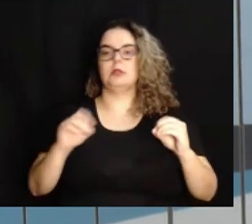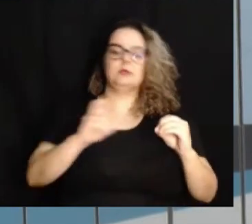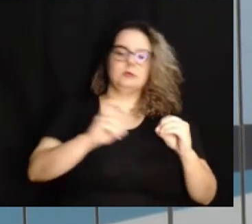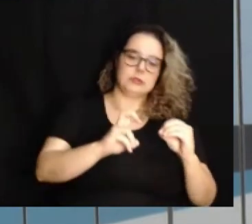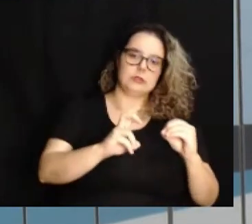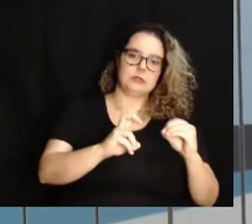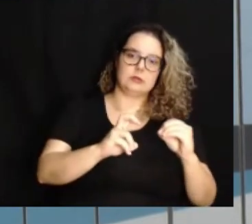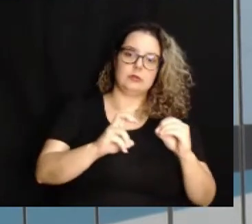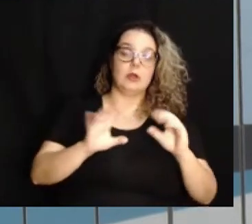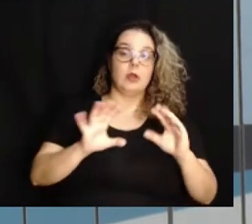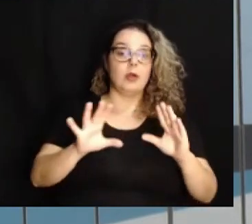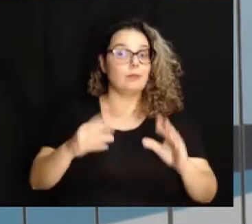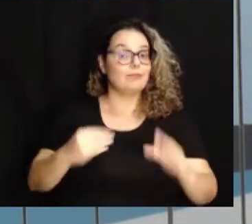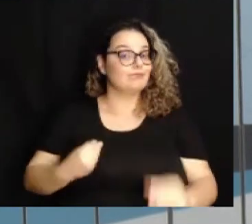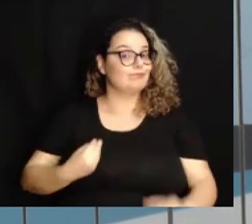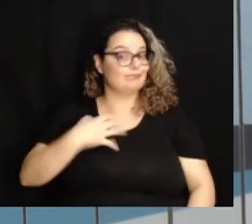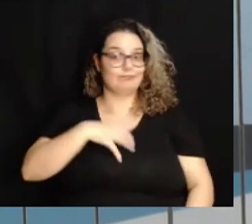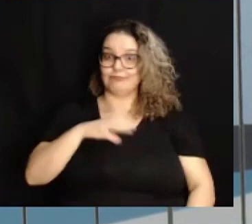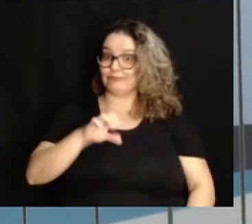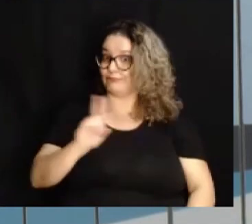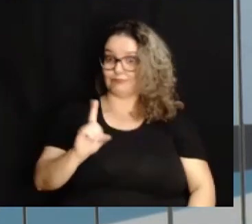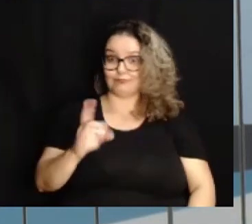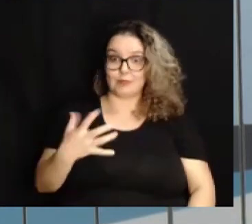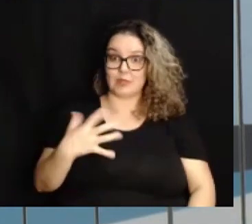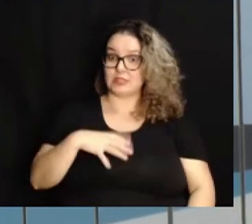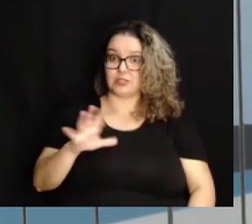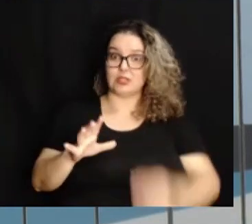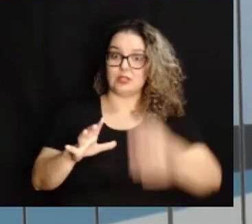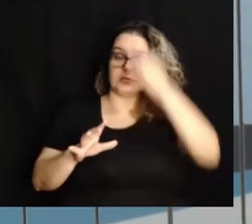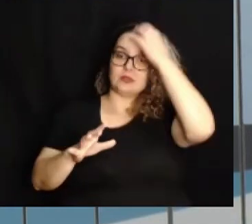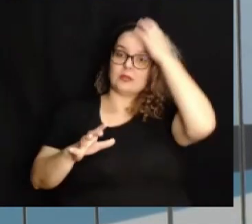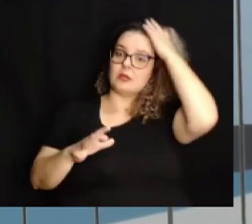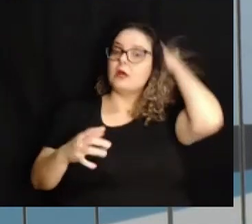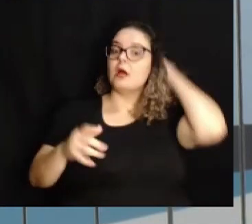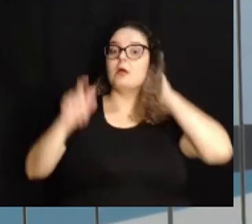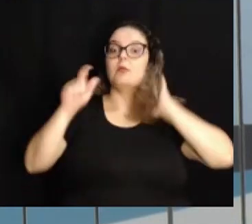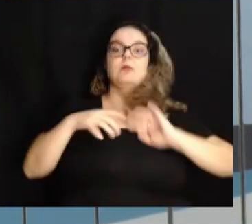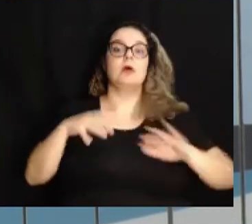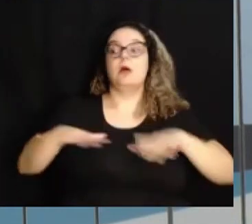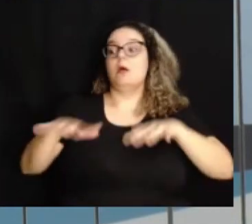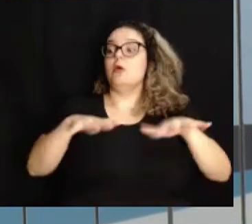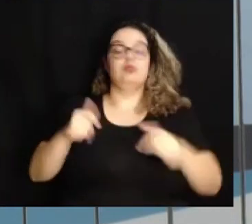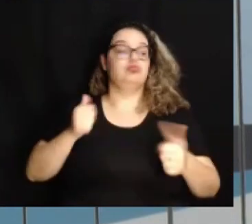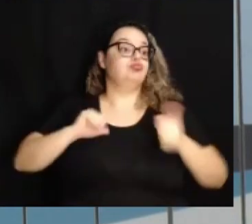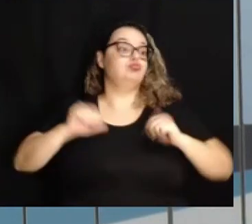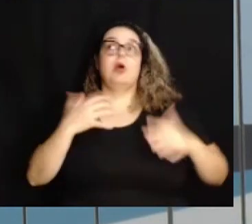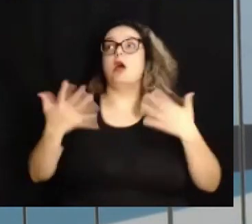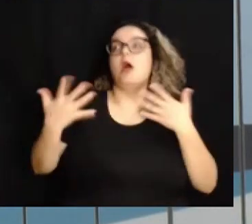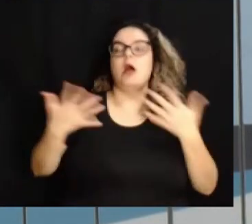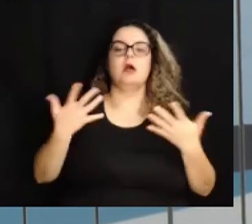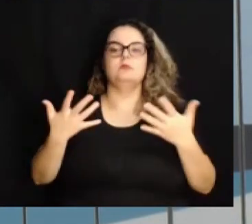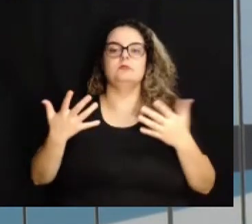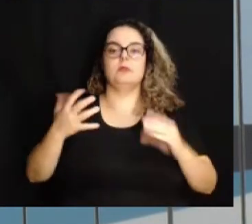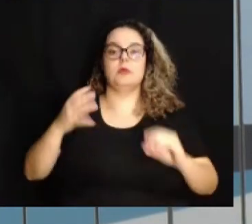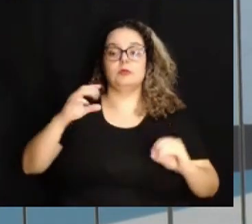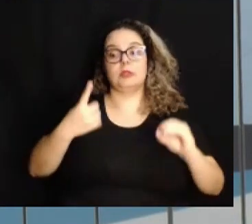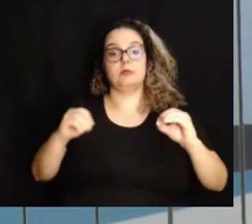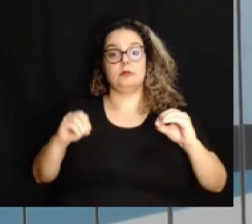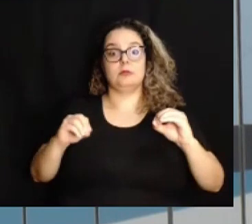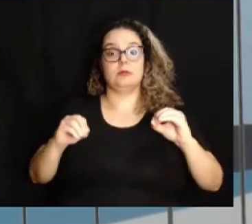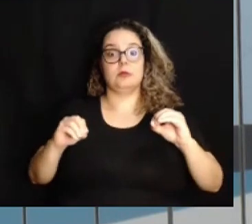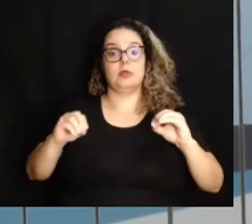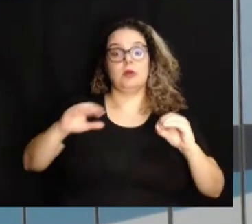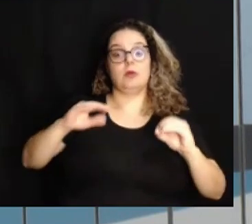não é assim. Porque, por exemplo, uma pessoa que ela é mais agitada, que ela é mais assim, o equilíbrio às vezes de 0 a 10 vai ser 8. A pessoa que ela